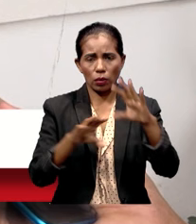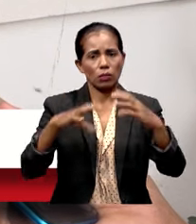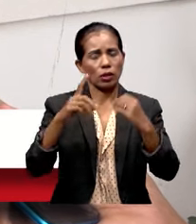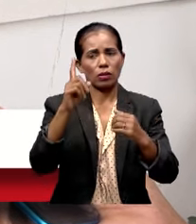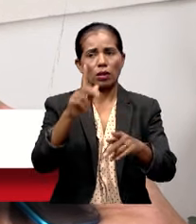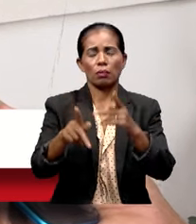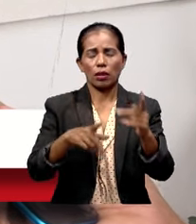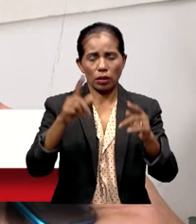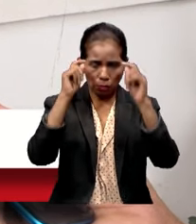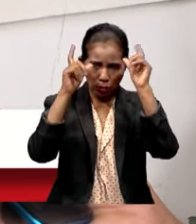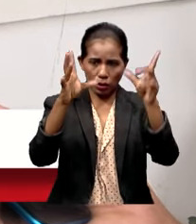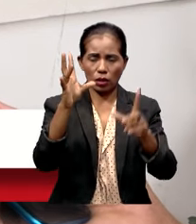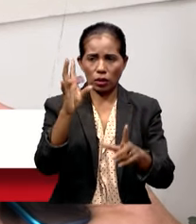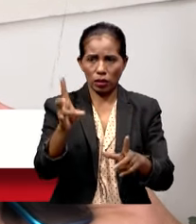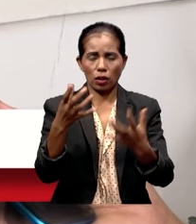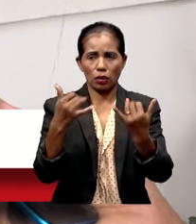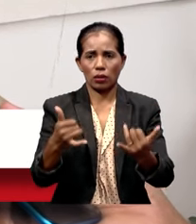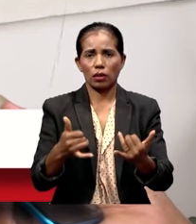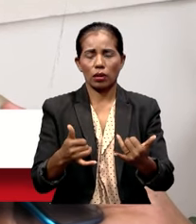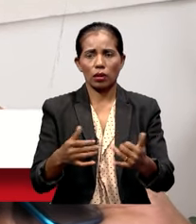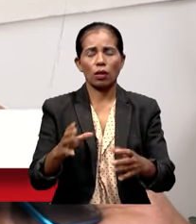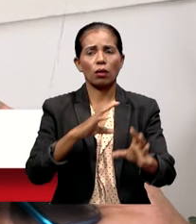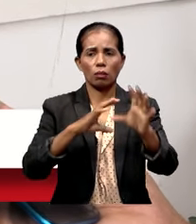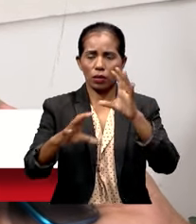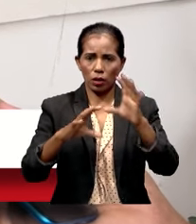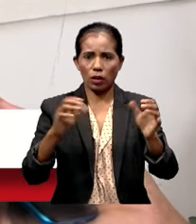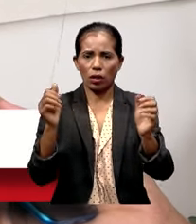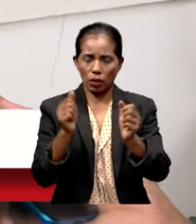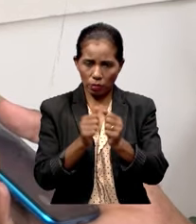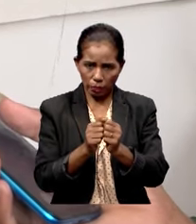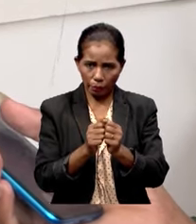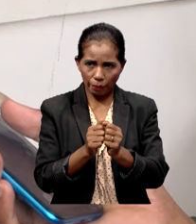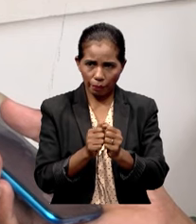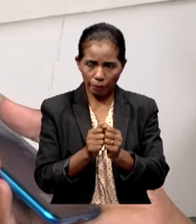Timor na Inghito nebe que agora em contacto e ho